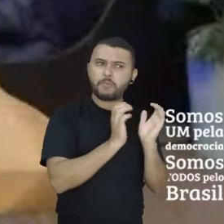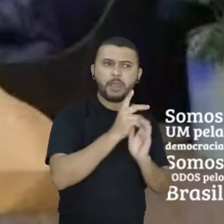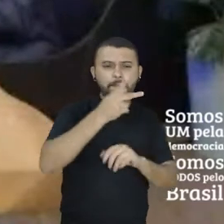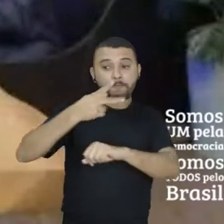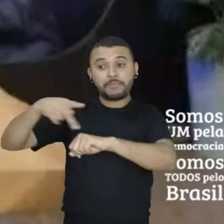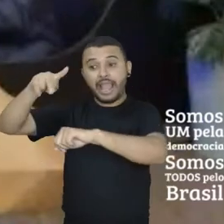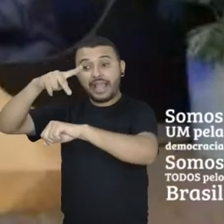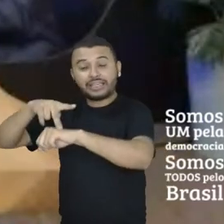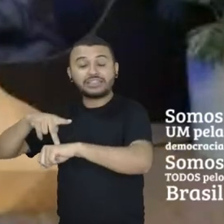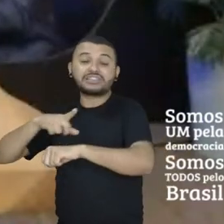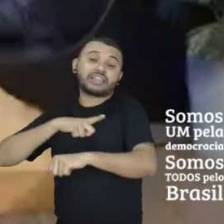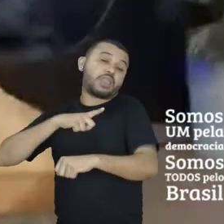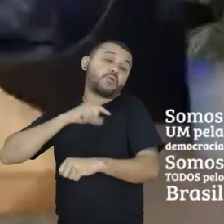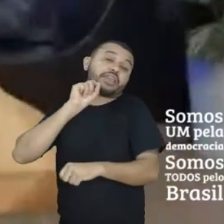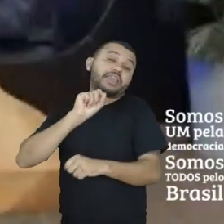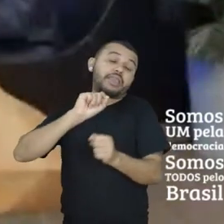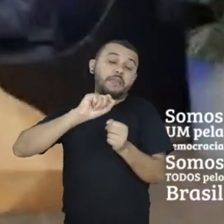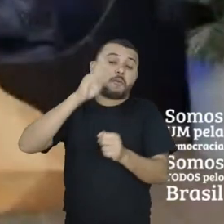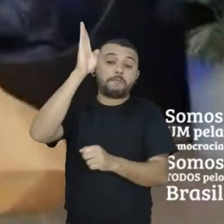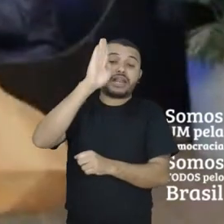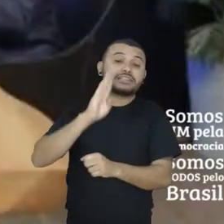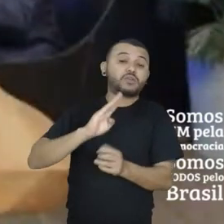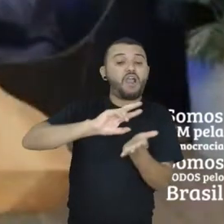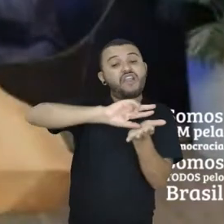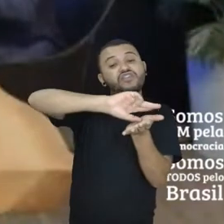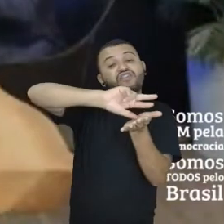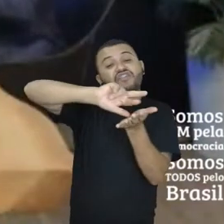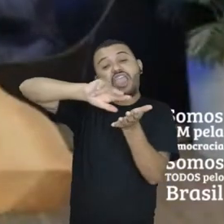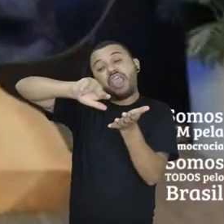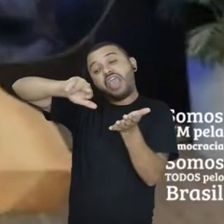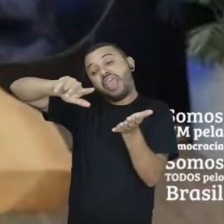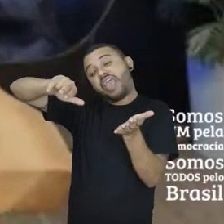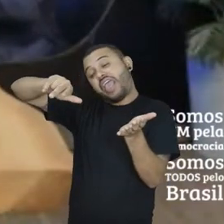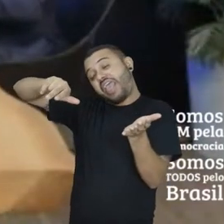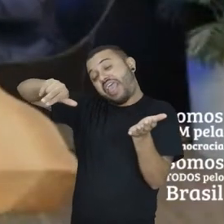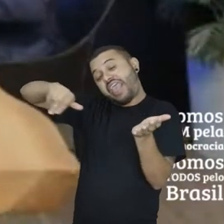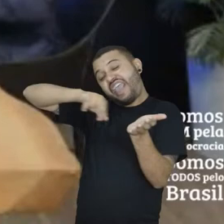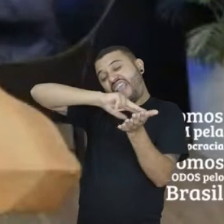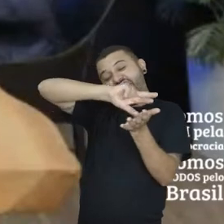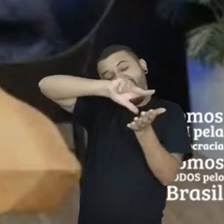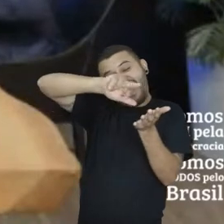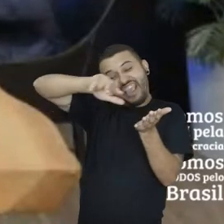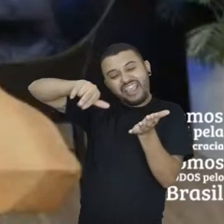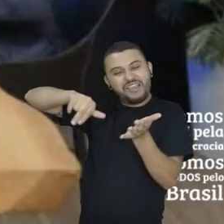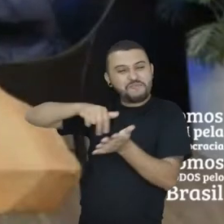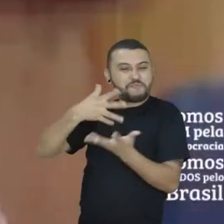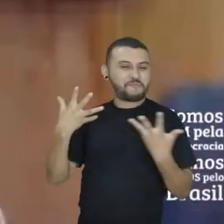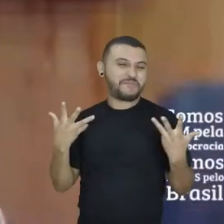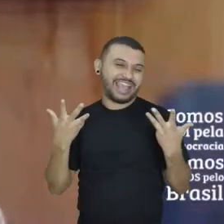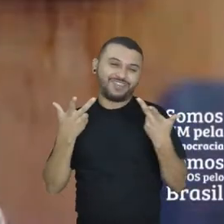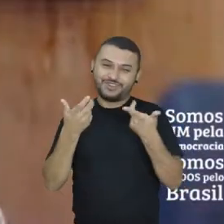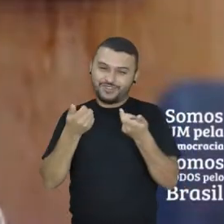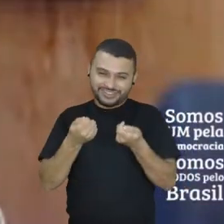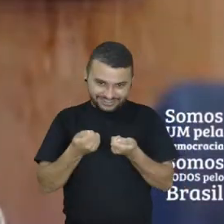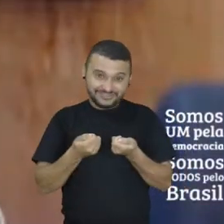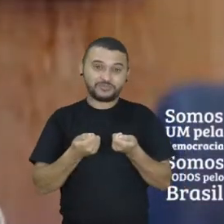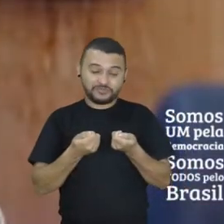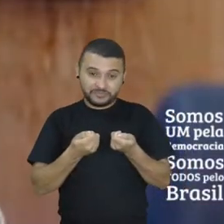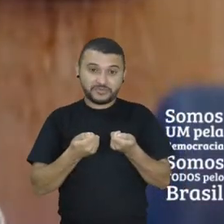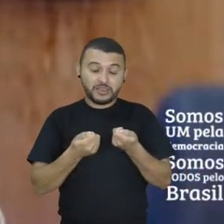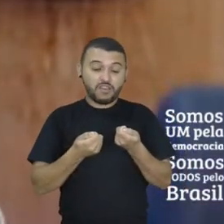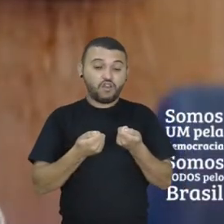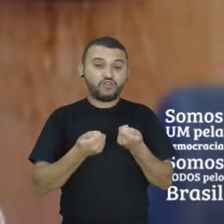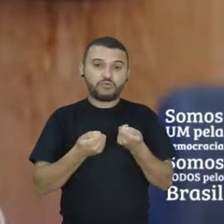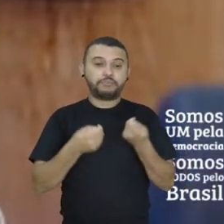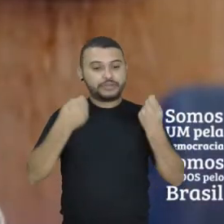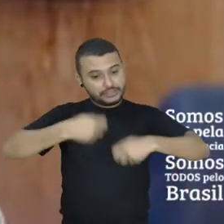da diversidade do Brasil, essa pluralidade nossa é maravilhosa. Então, restabelecer